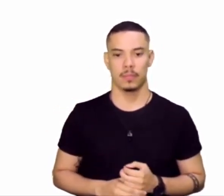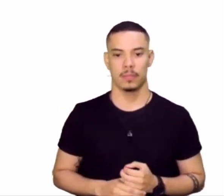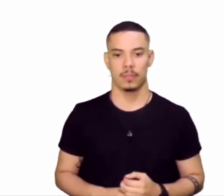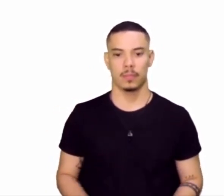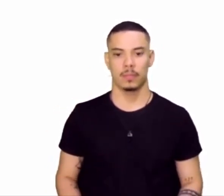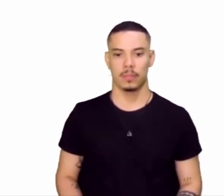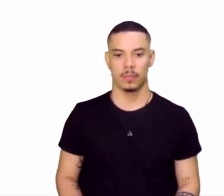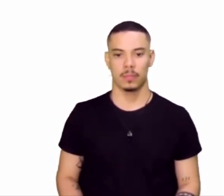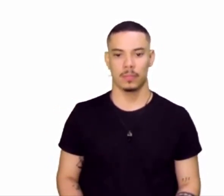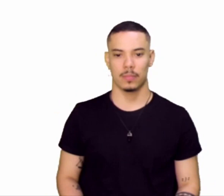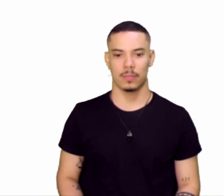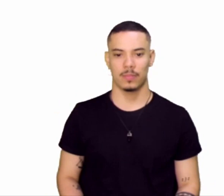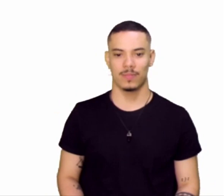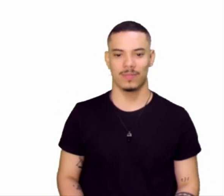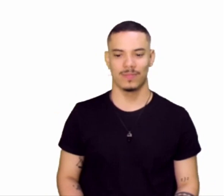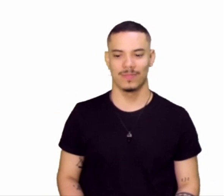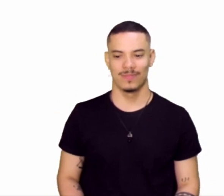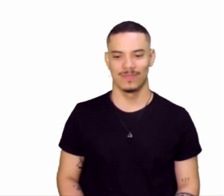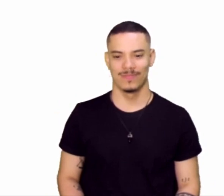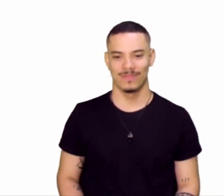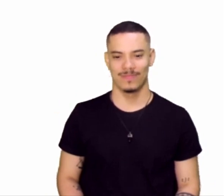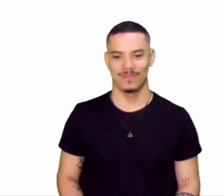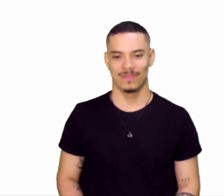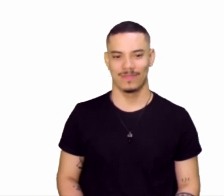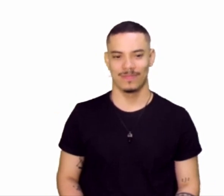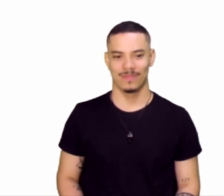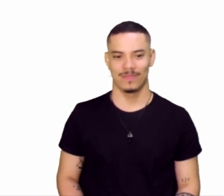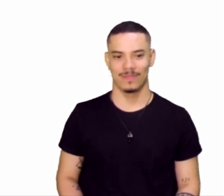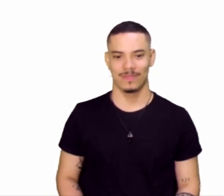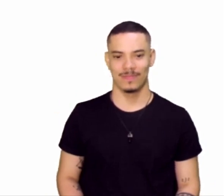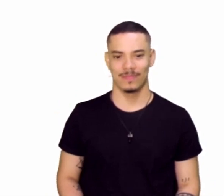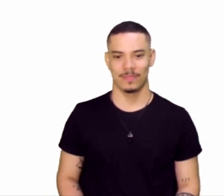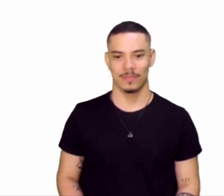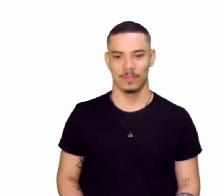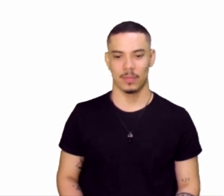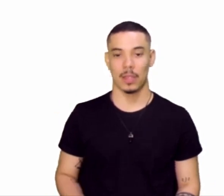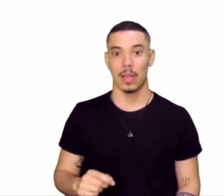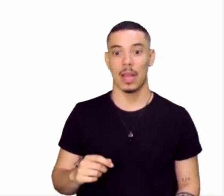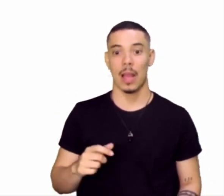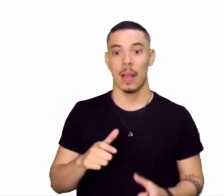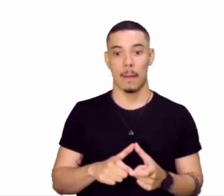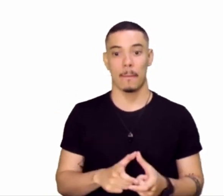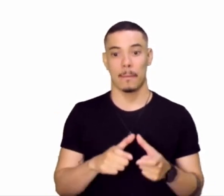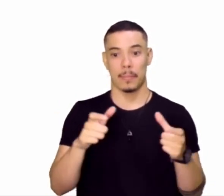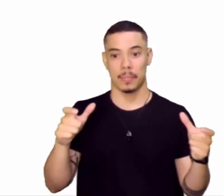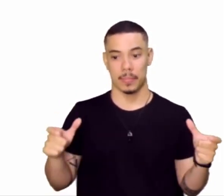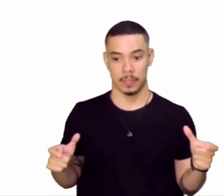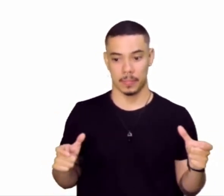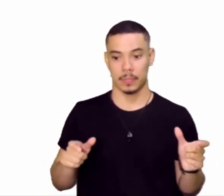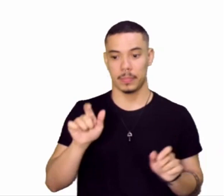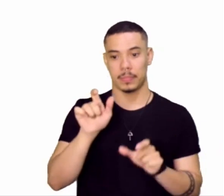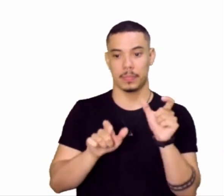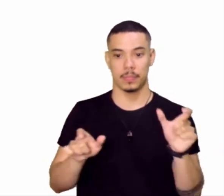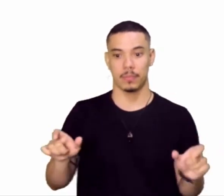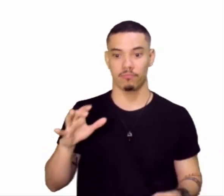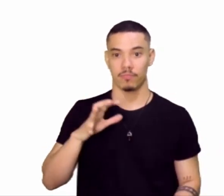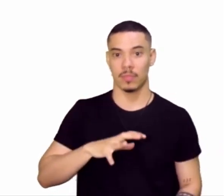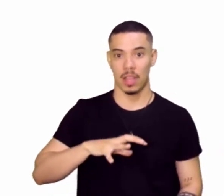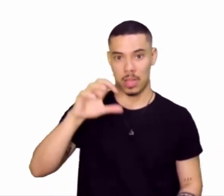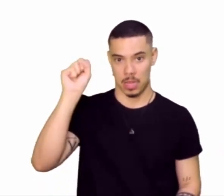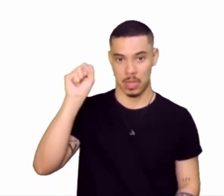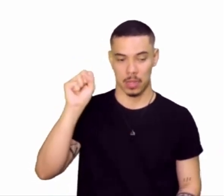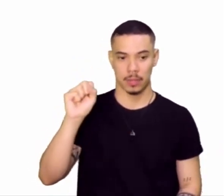pro lado de cá, né, em matemática, a maioria ganha, né? Olha só. E se